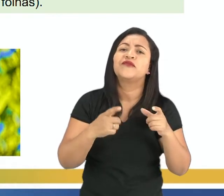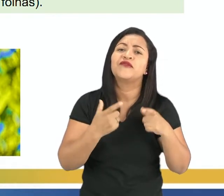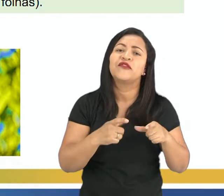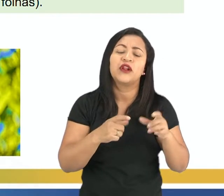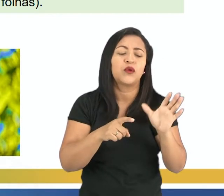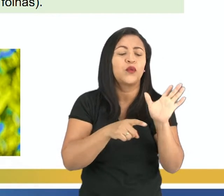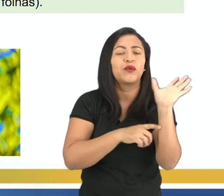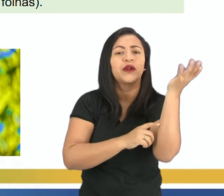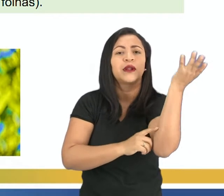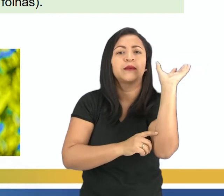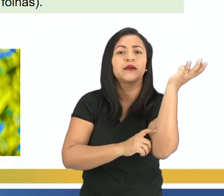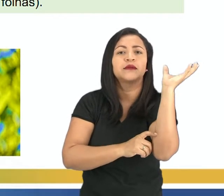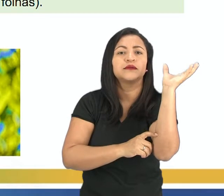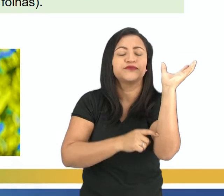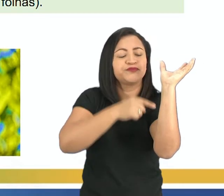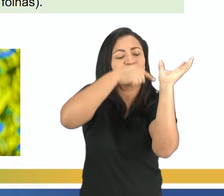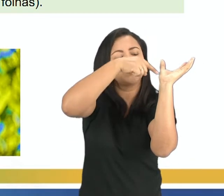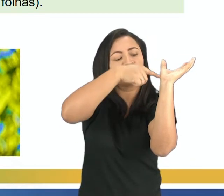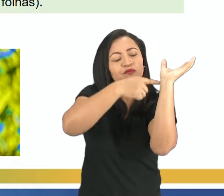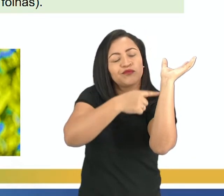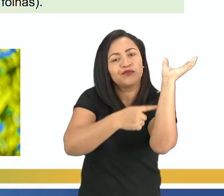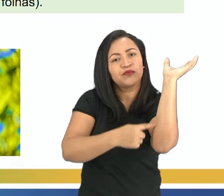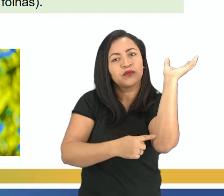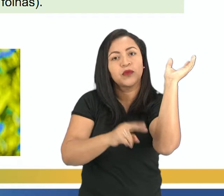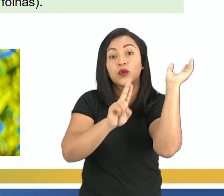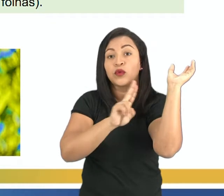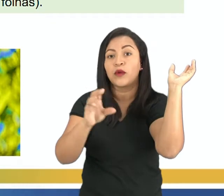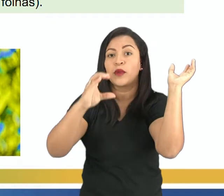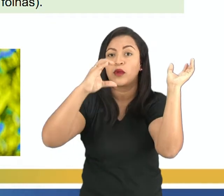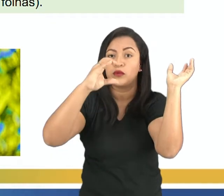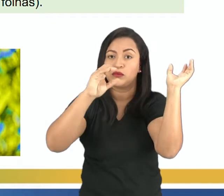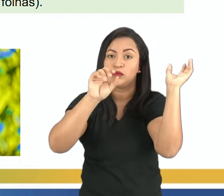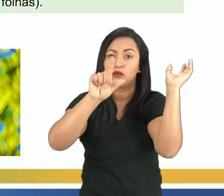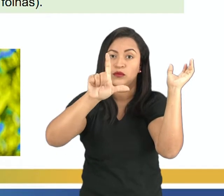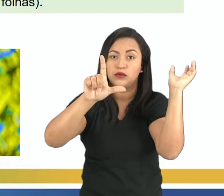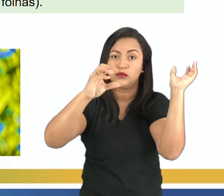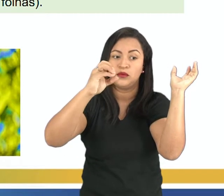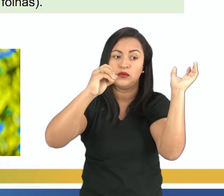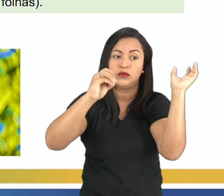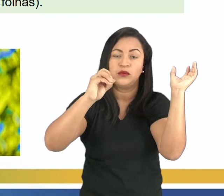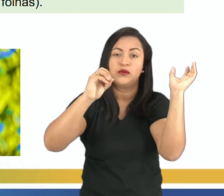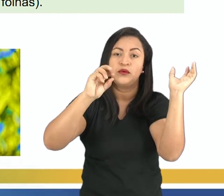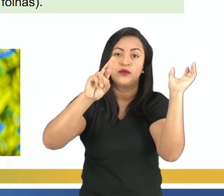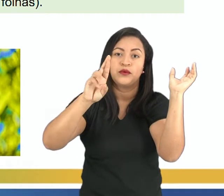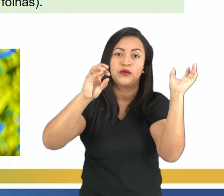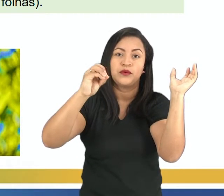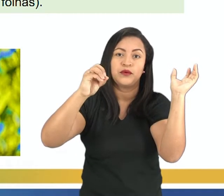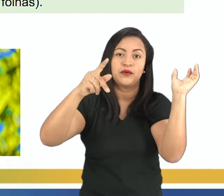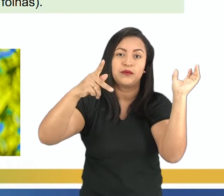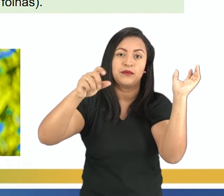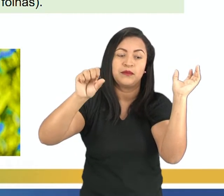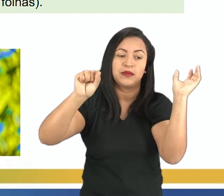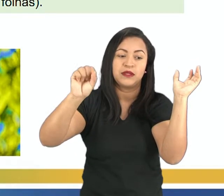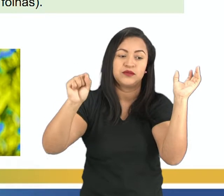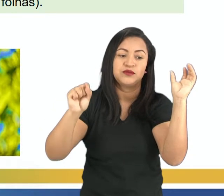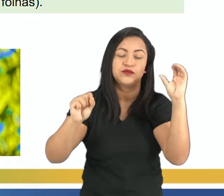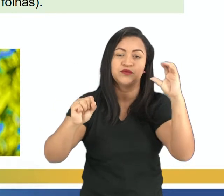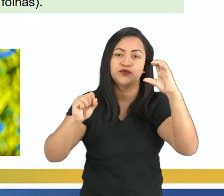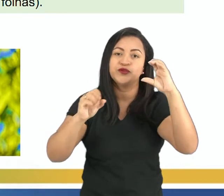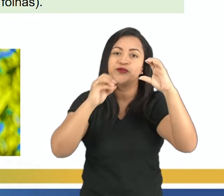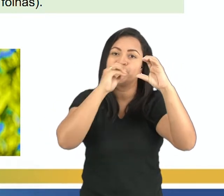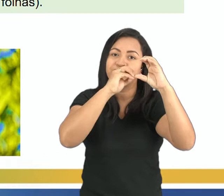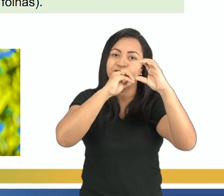uma organela que nós chamamos de cloroplasto. Se vocês observarem ali na imagem, a gente tem um corte de